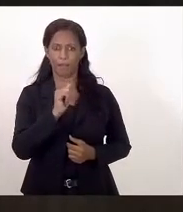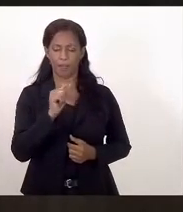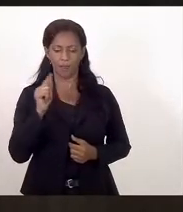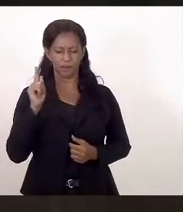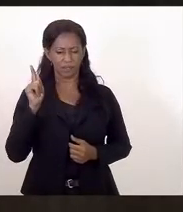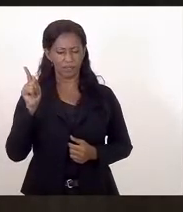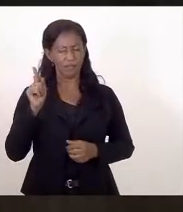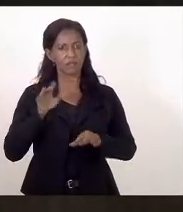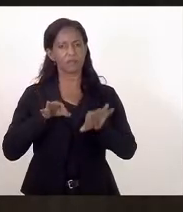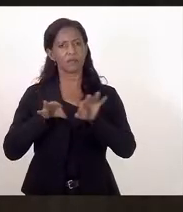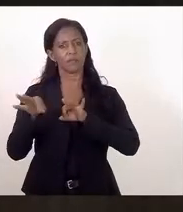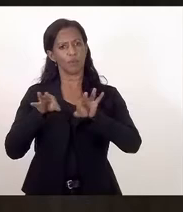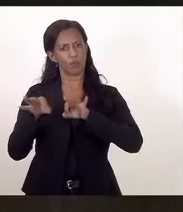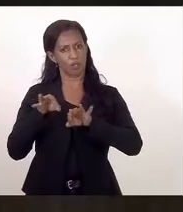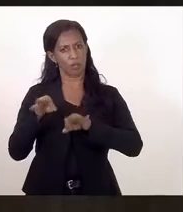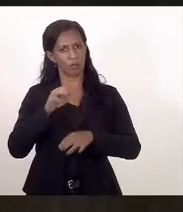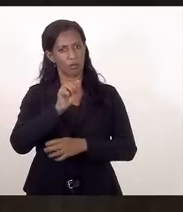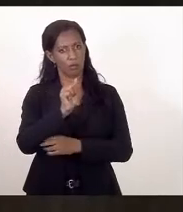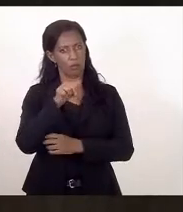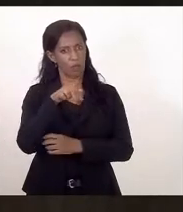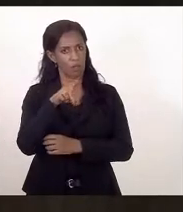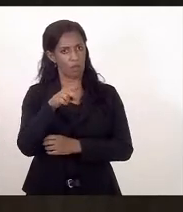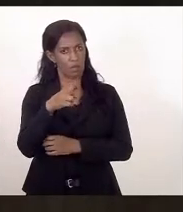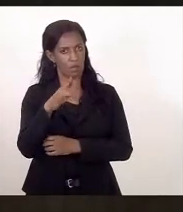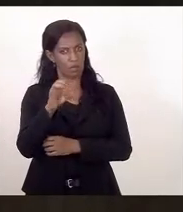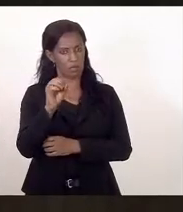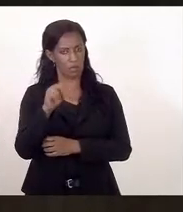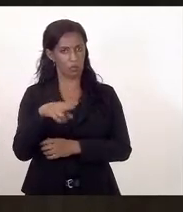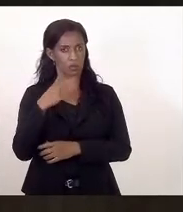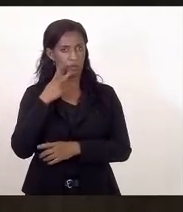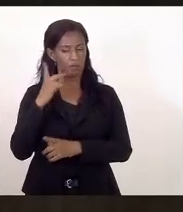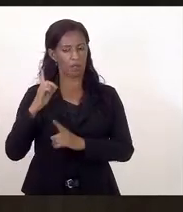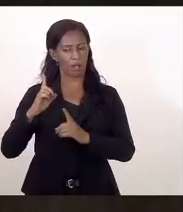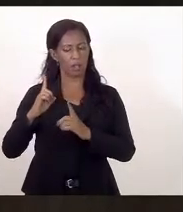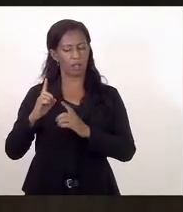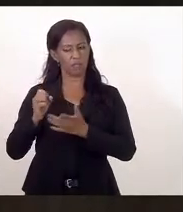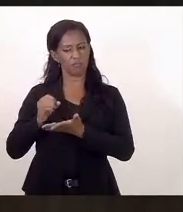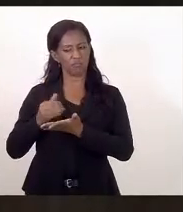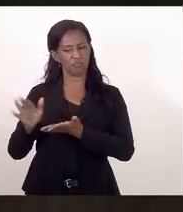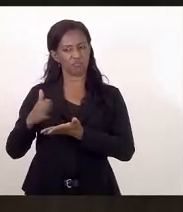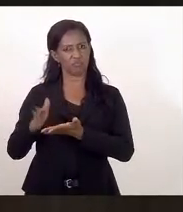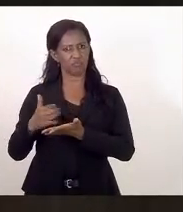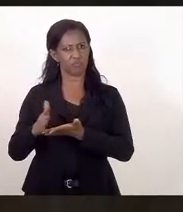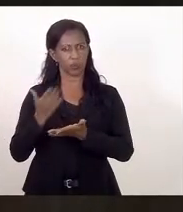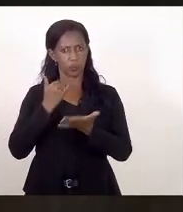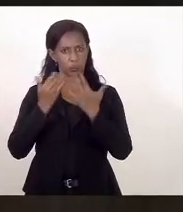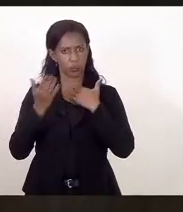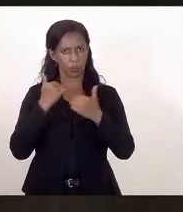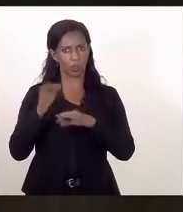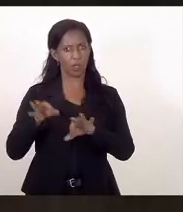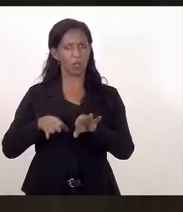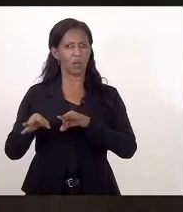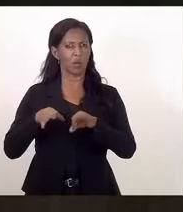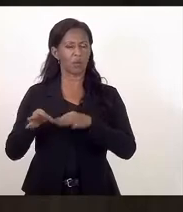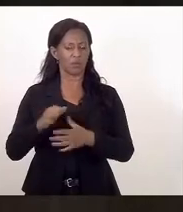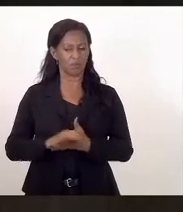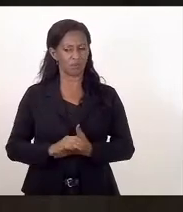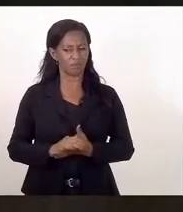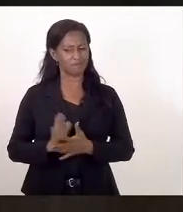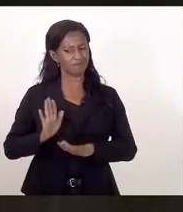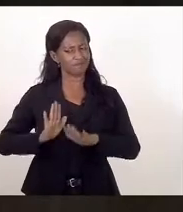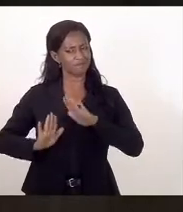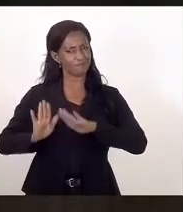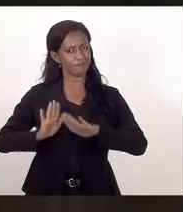deputado Anderson Moraes, que institui a política estadual de combate ao desperdício de alimentos, é um projeto muito meritoso.